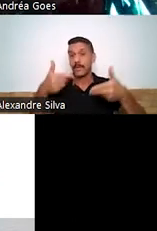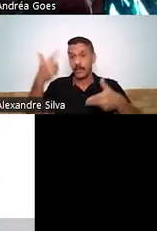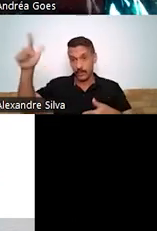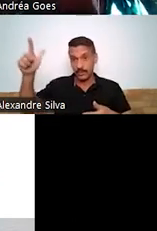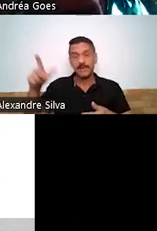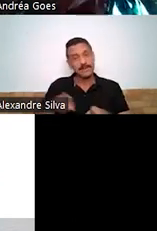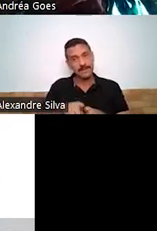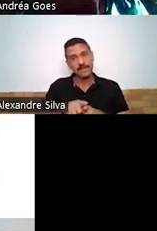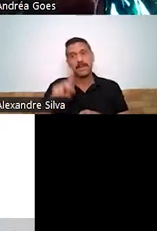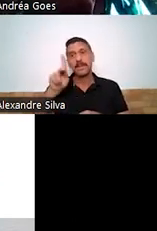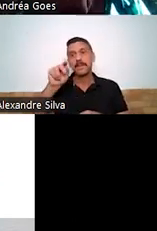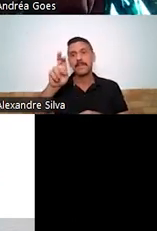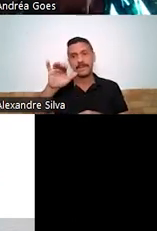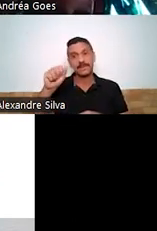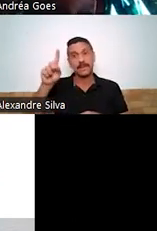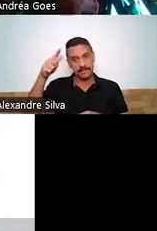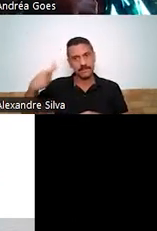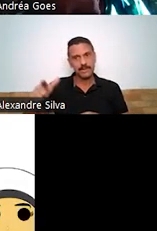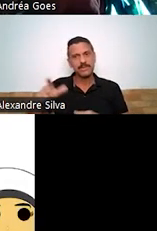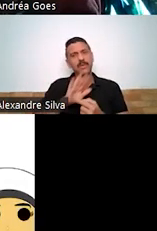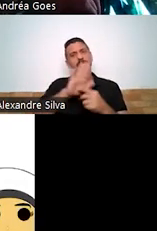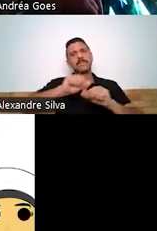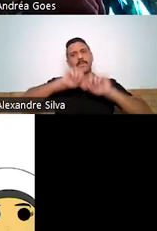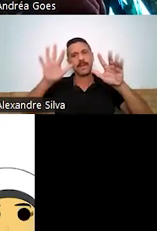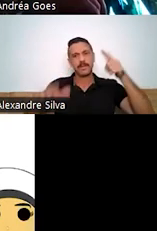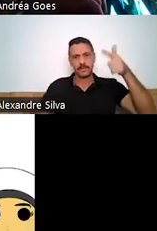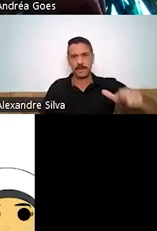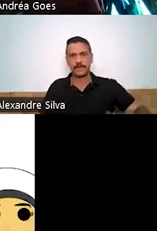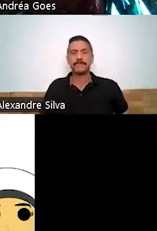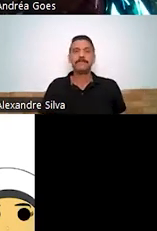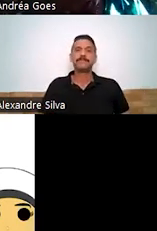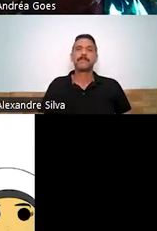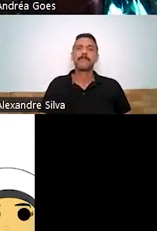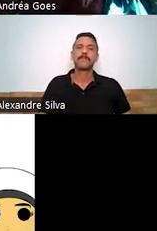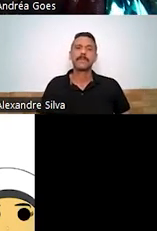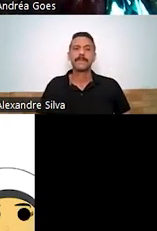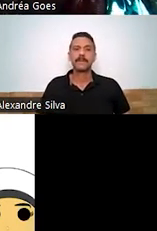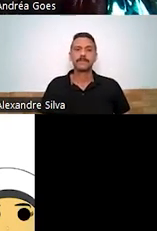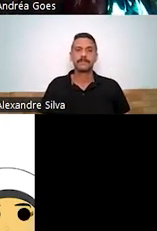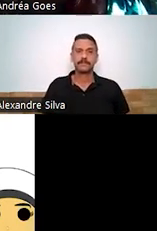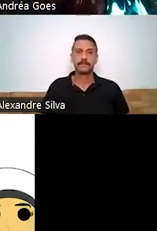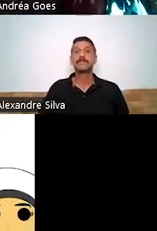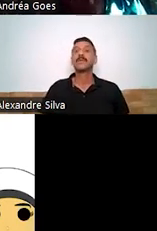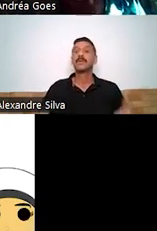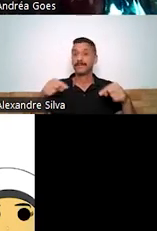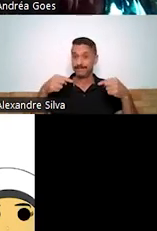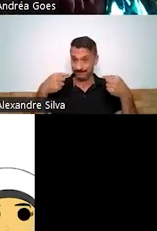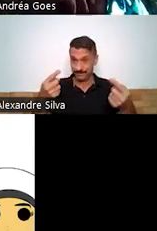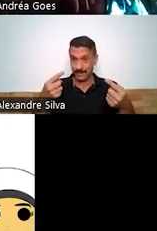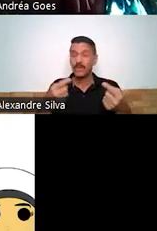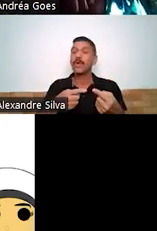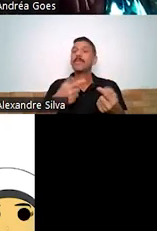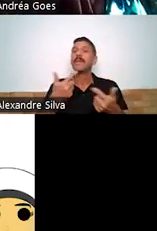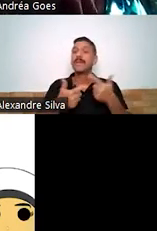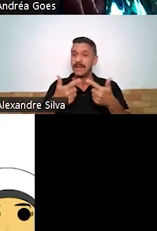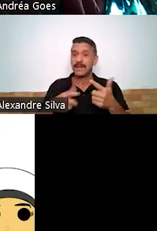a Patrícia para uma próxima. Pode passar, Murilo, por favor. E aí, quando a gente começou a trabalhar